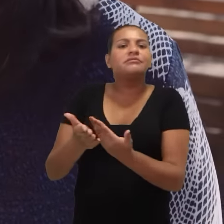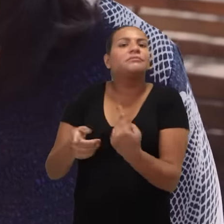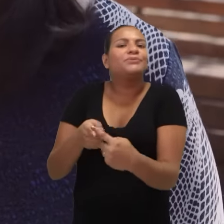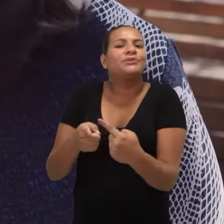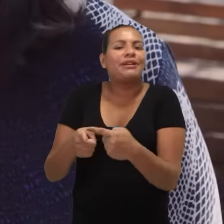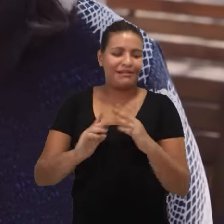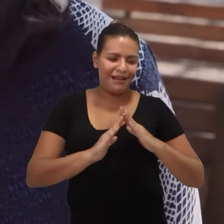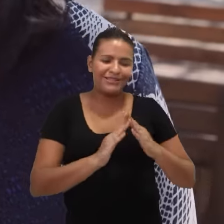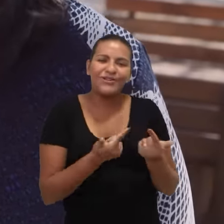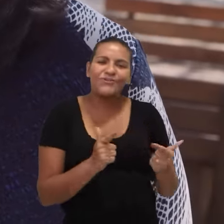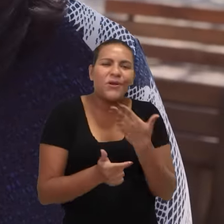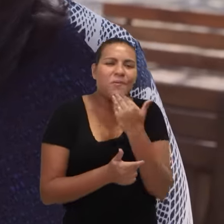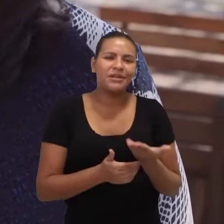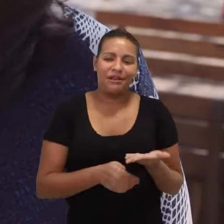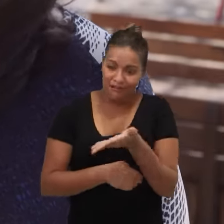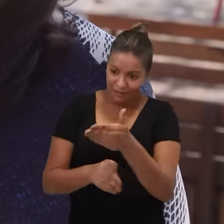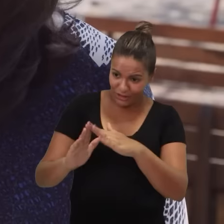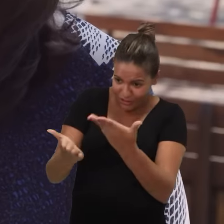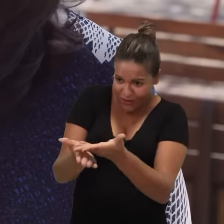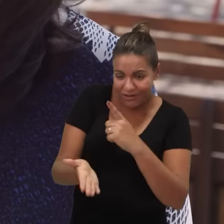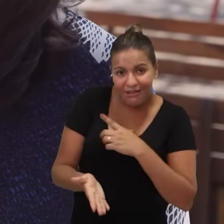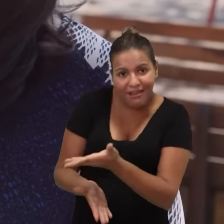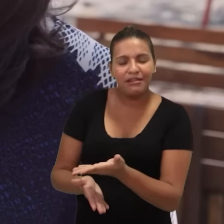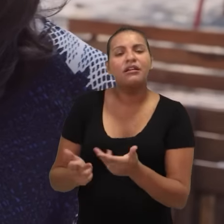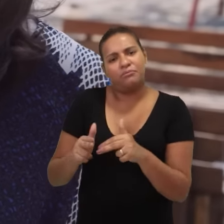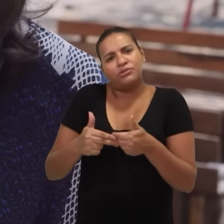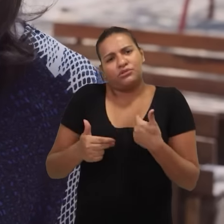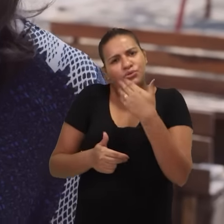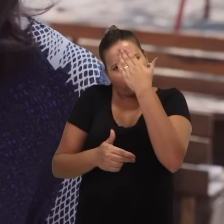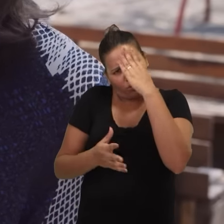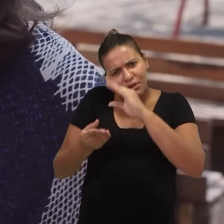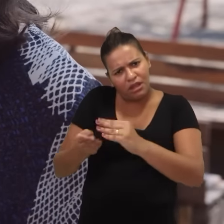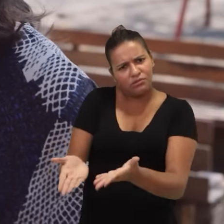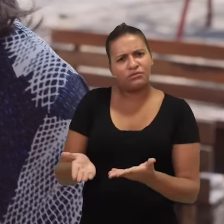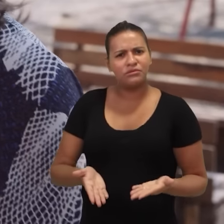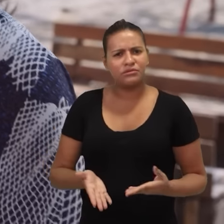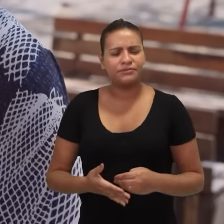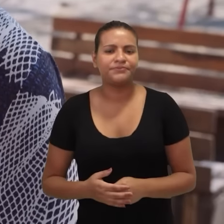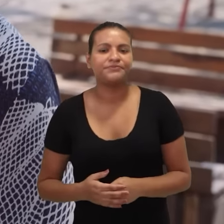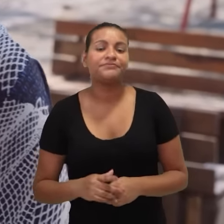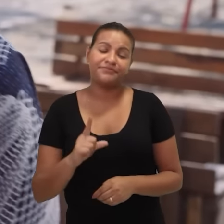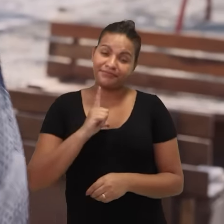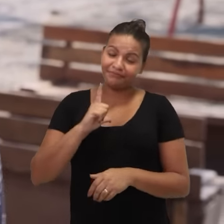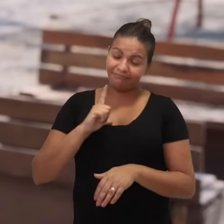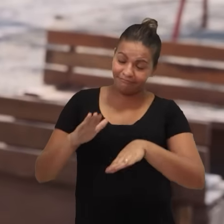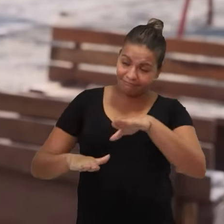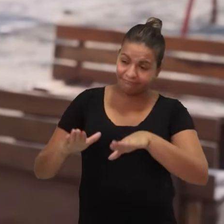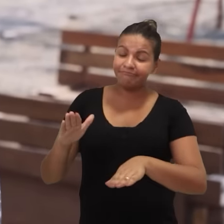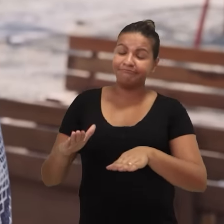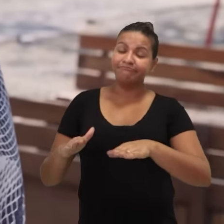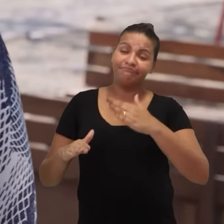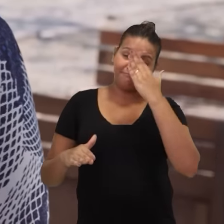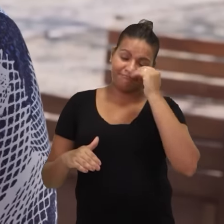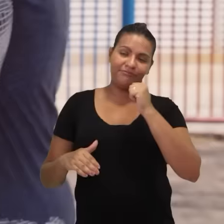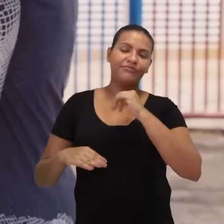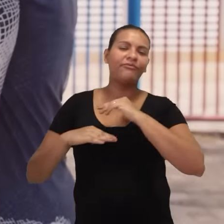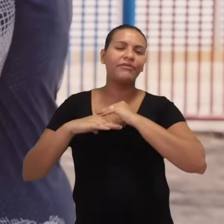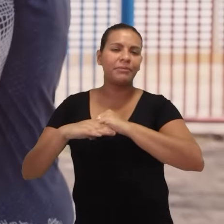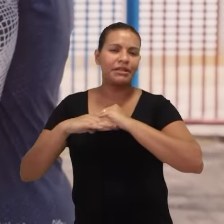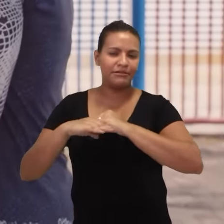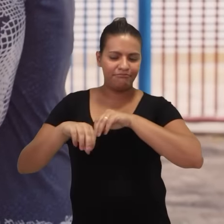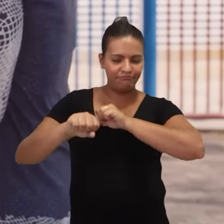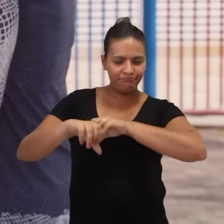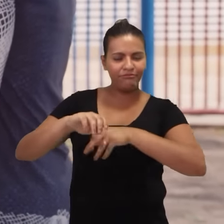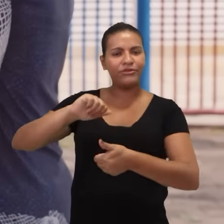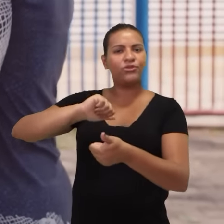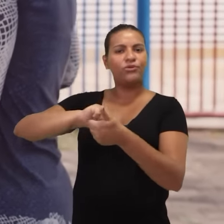porque é direito daquela criança. Só que quando você tem que seguir padrão, você não pode encher uma sala de aula de criança, porque